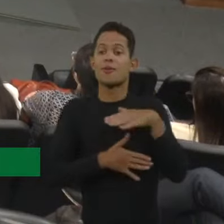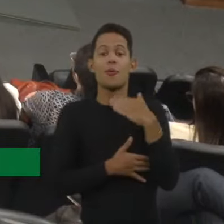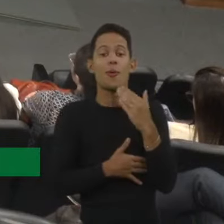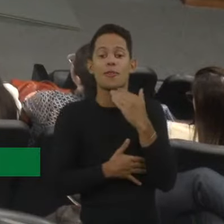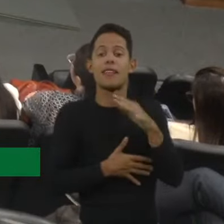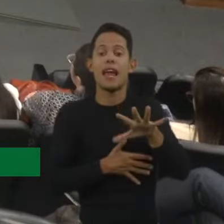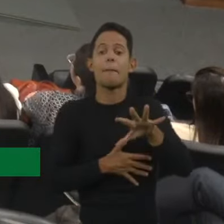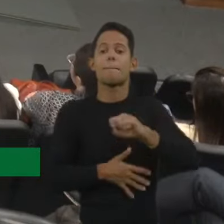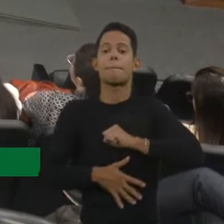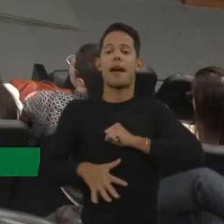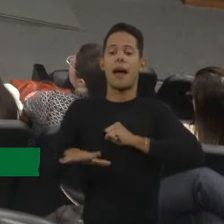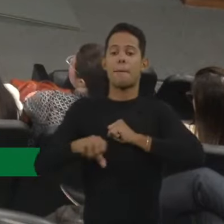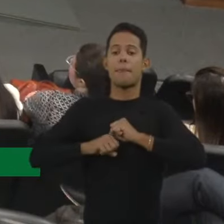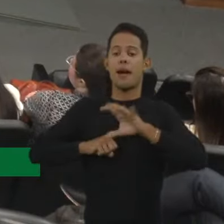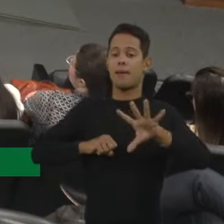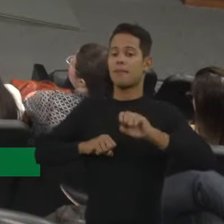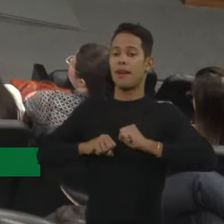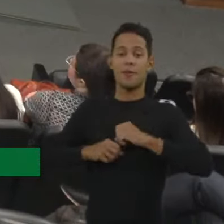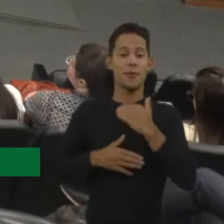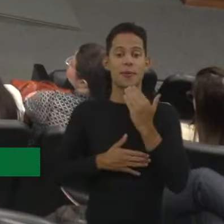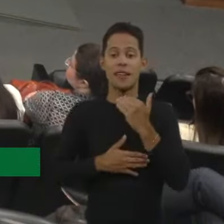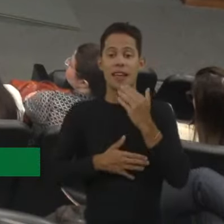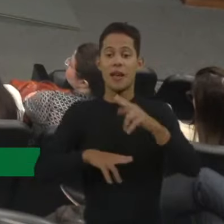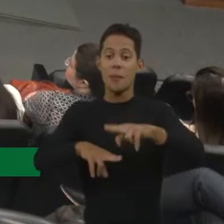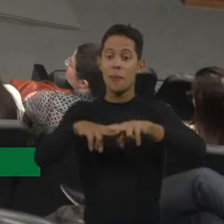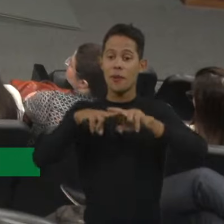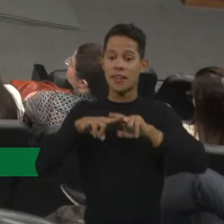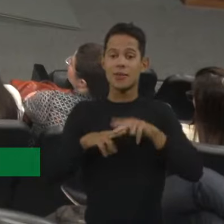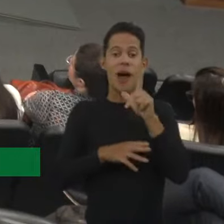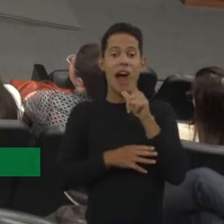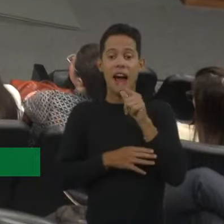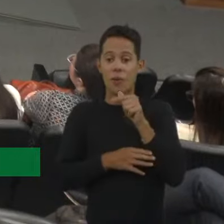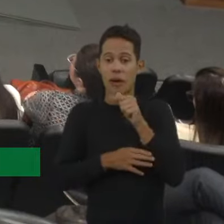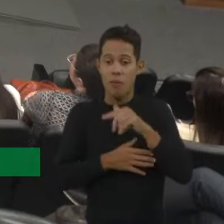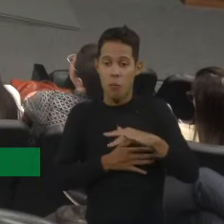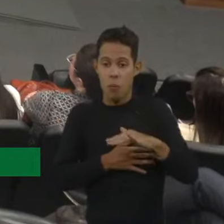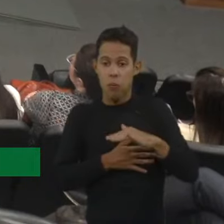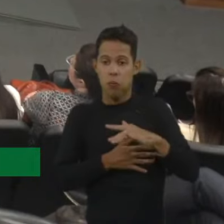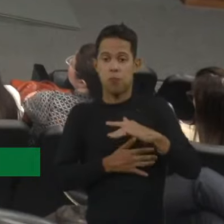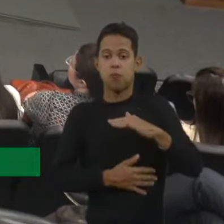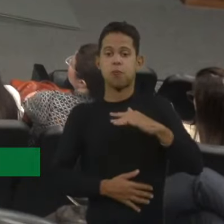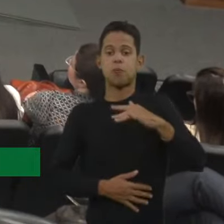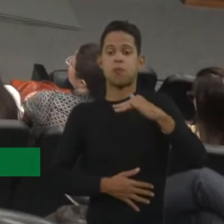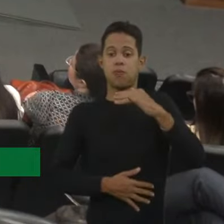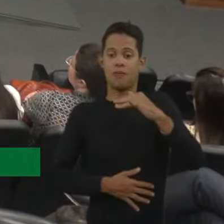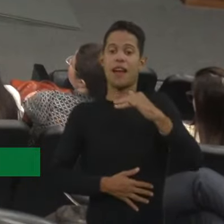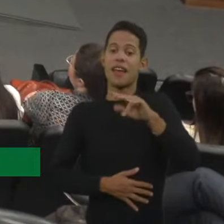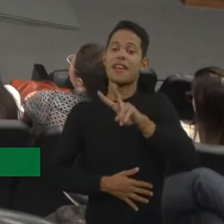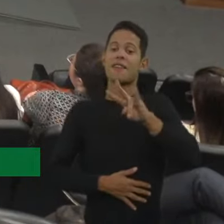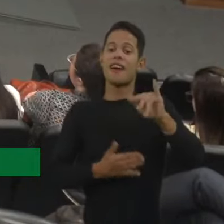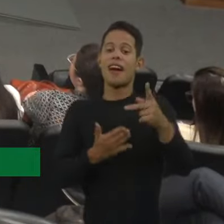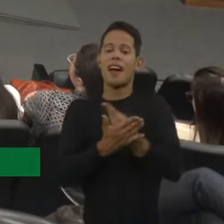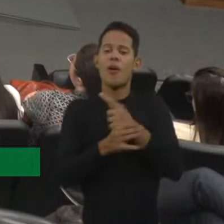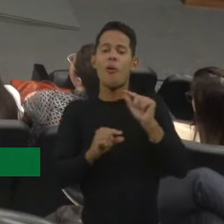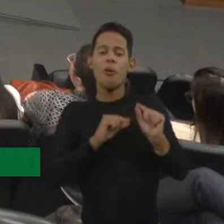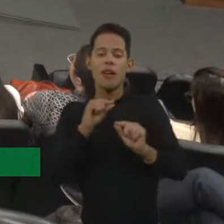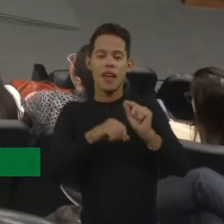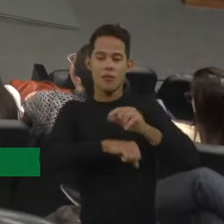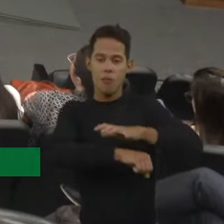de líquido, é quando a gente tem o edema, o inchaço. Esse inchaço fica lá no tecido